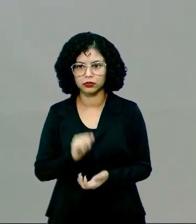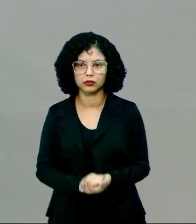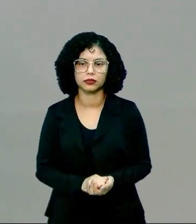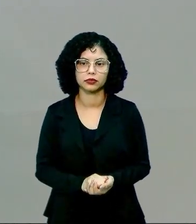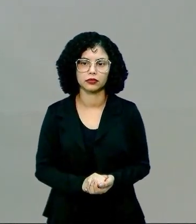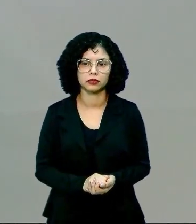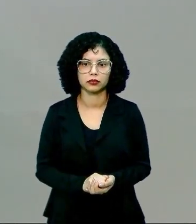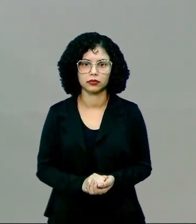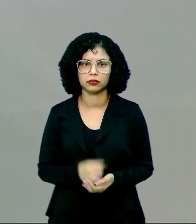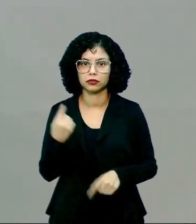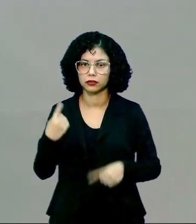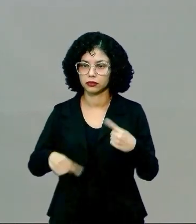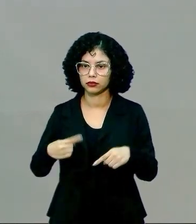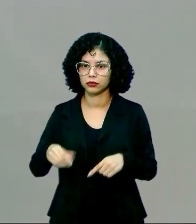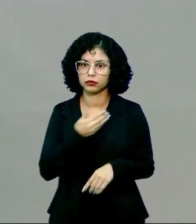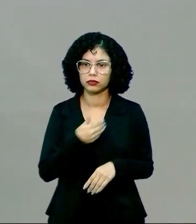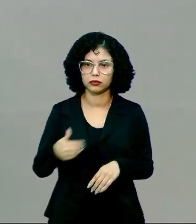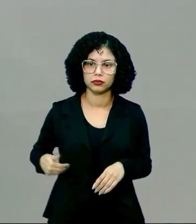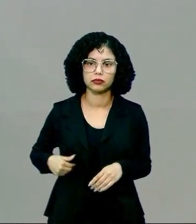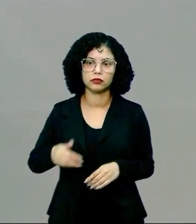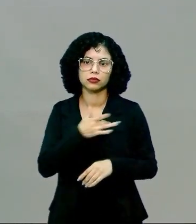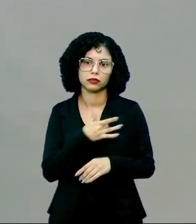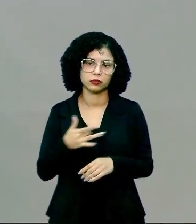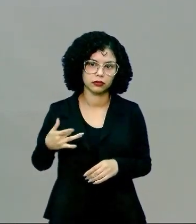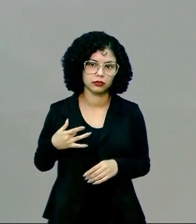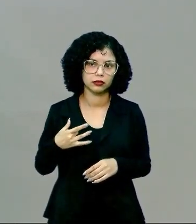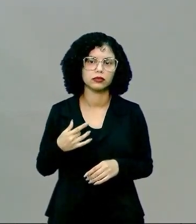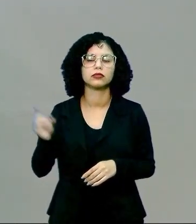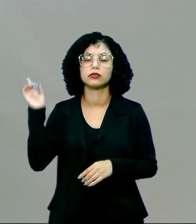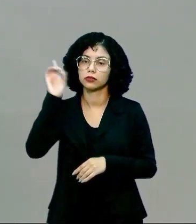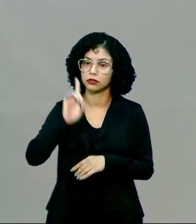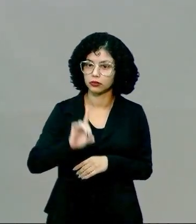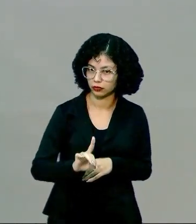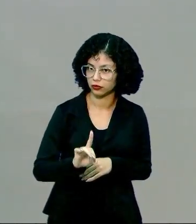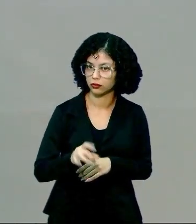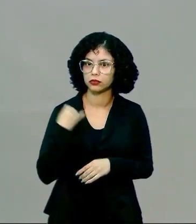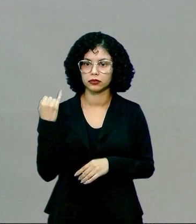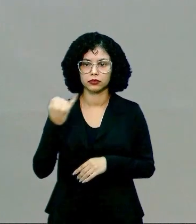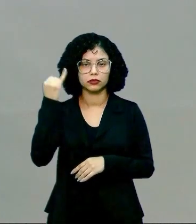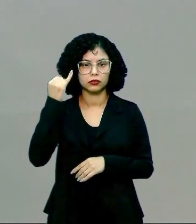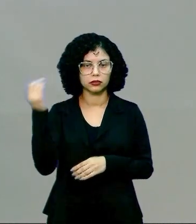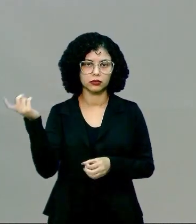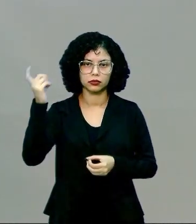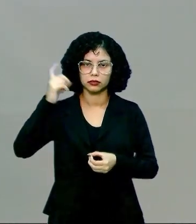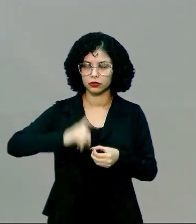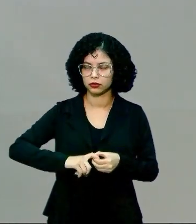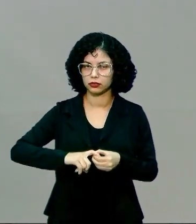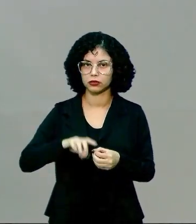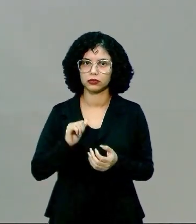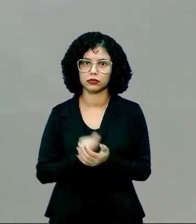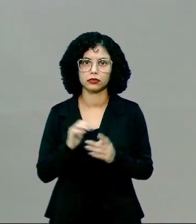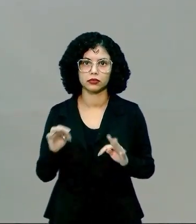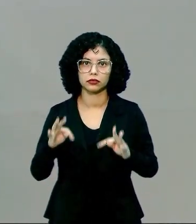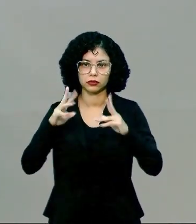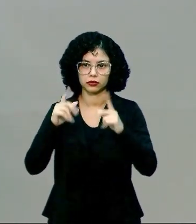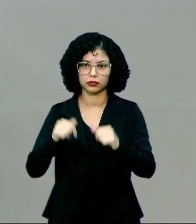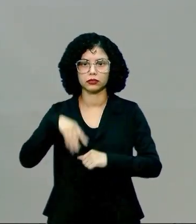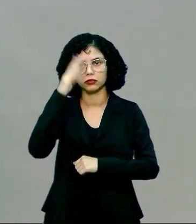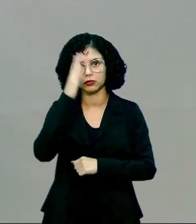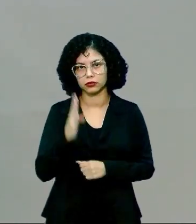preconiza. Uma política pública em saúde, um direito essencial voltado para todos os